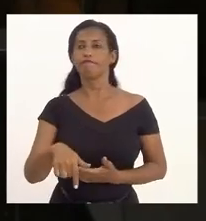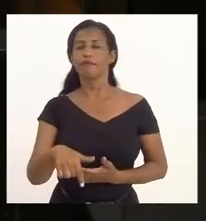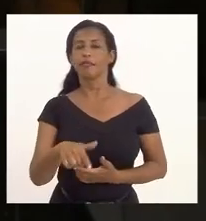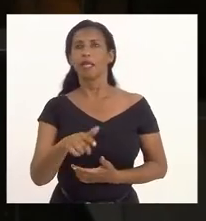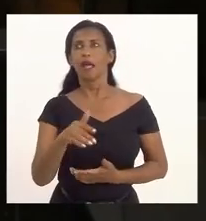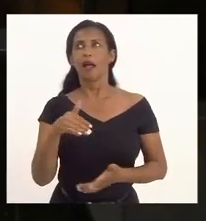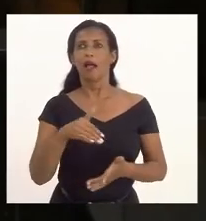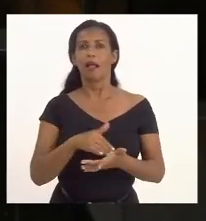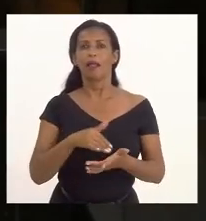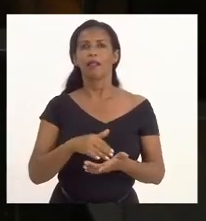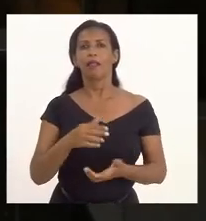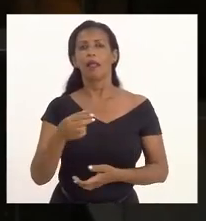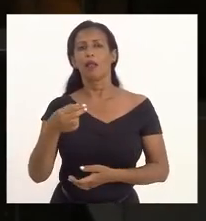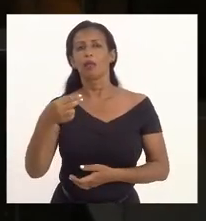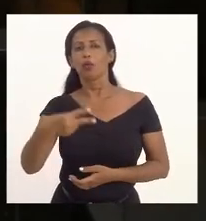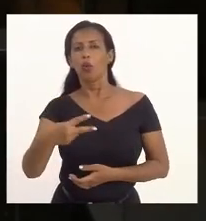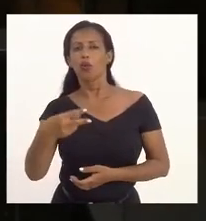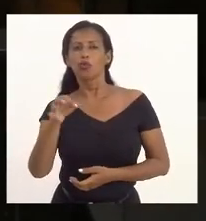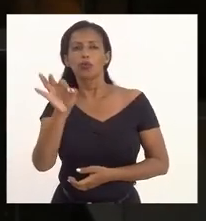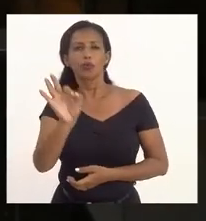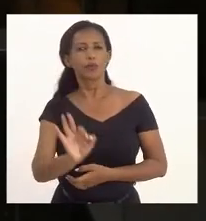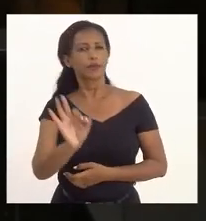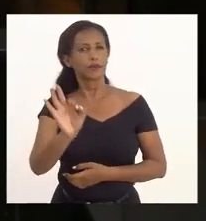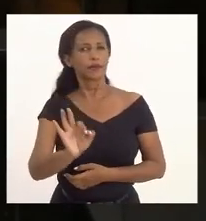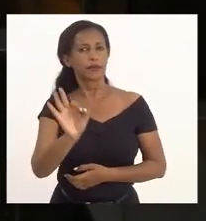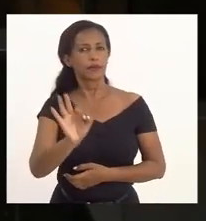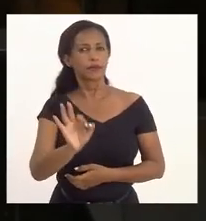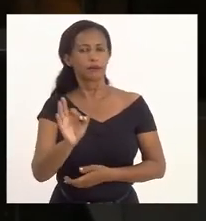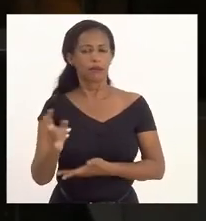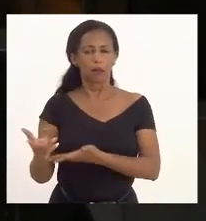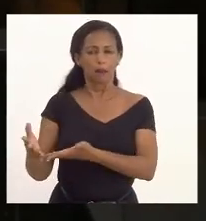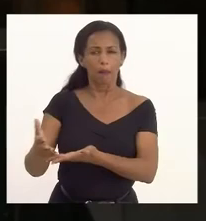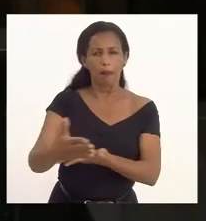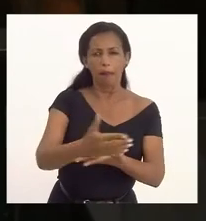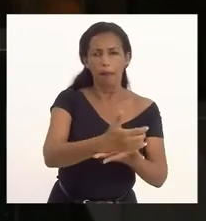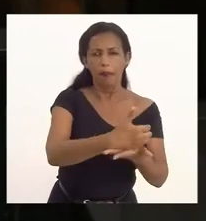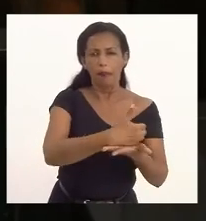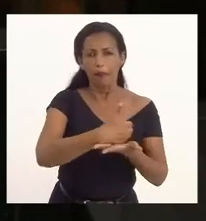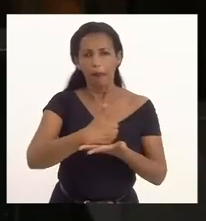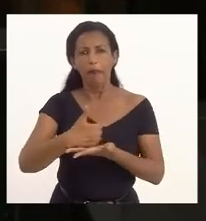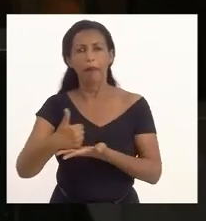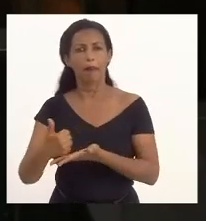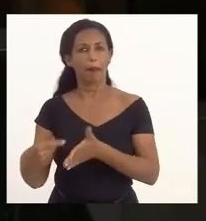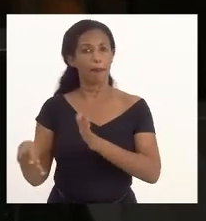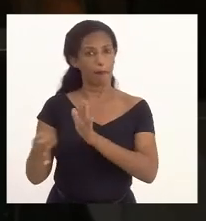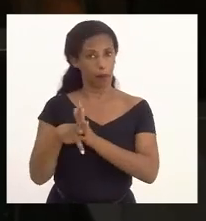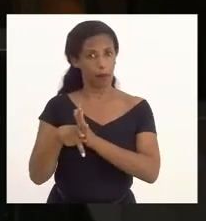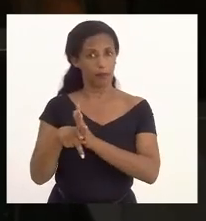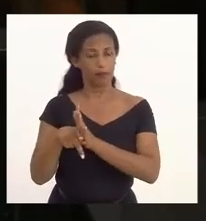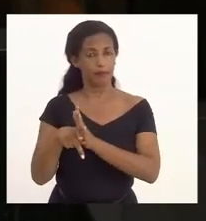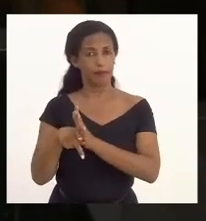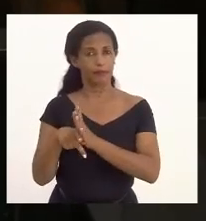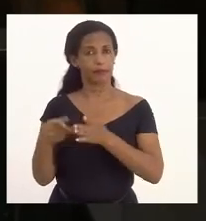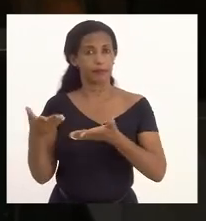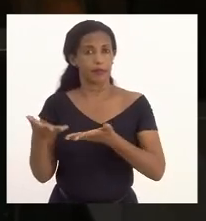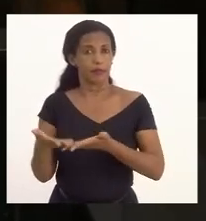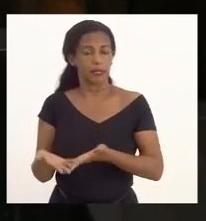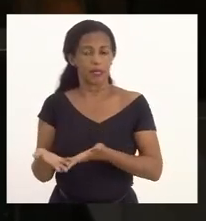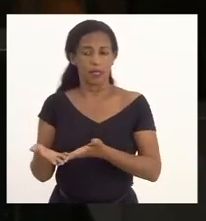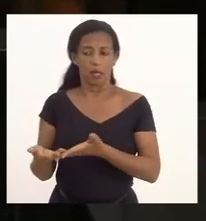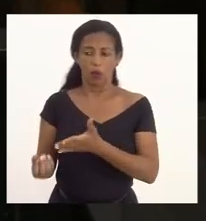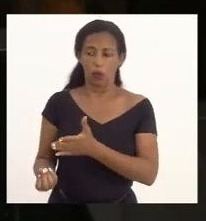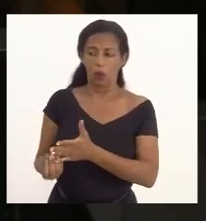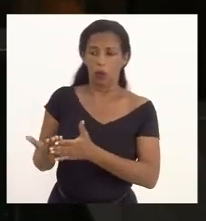até 2% das suas receitas próprias, que são